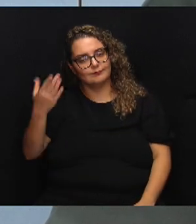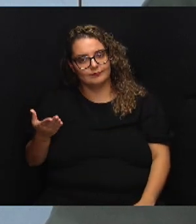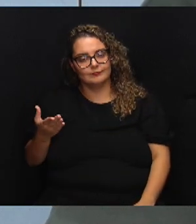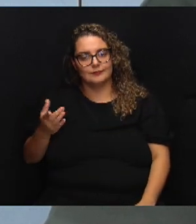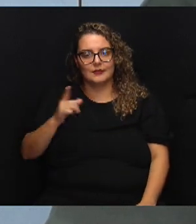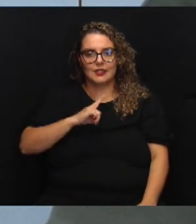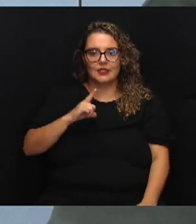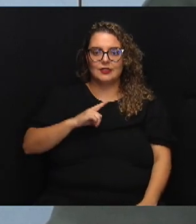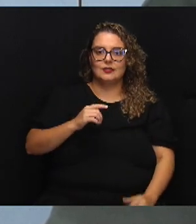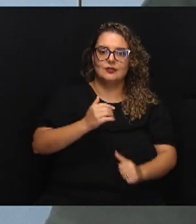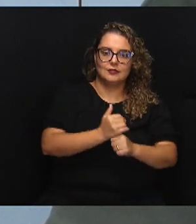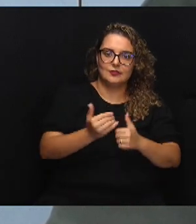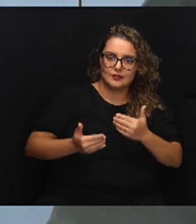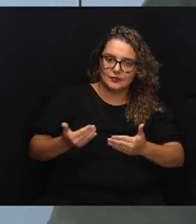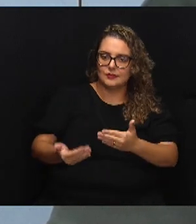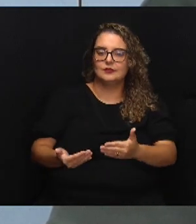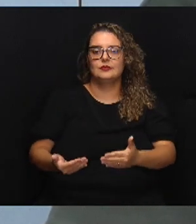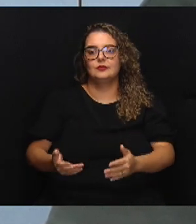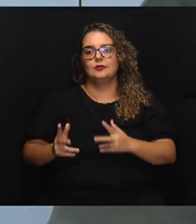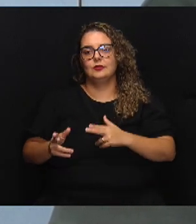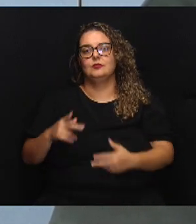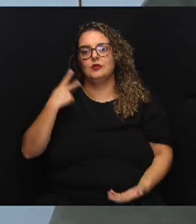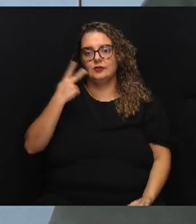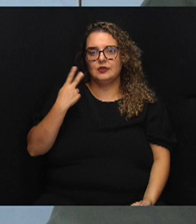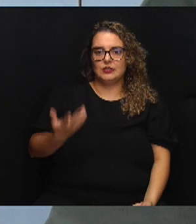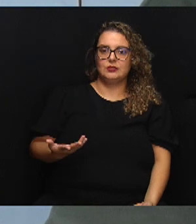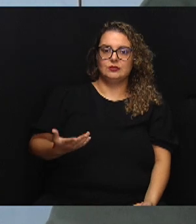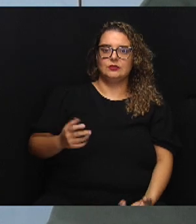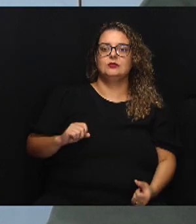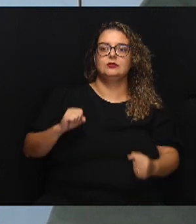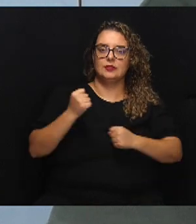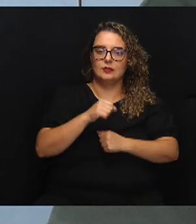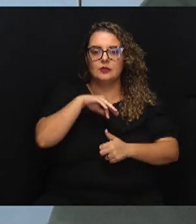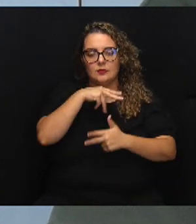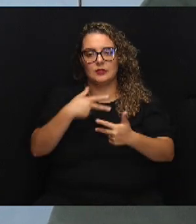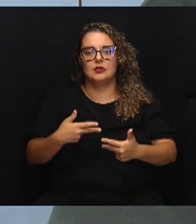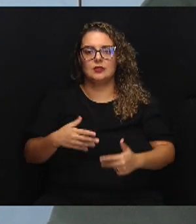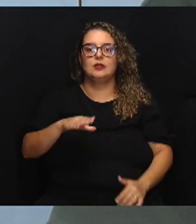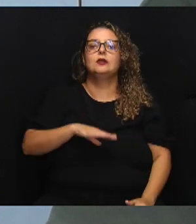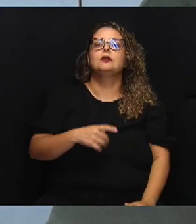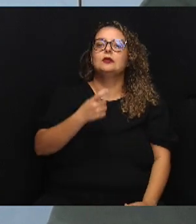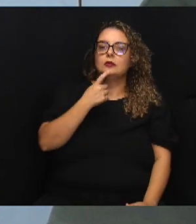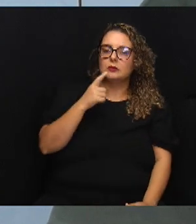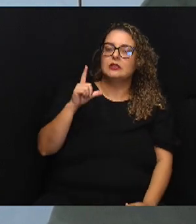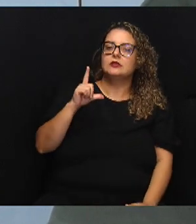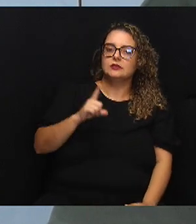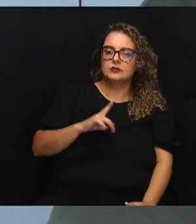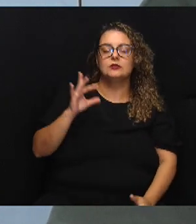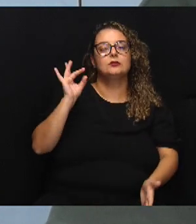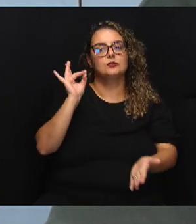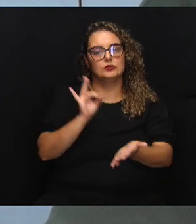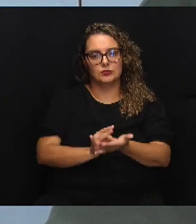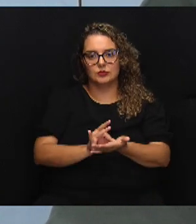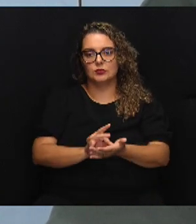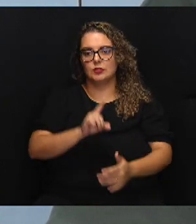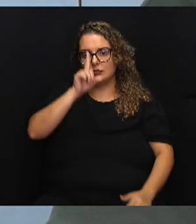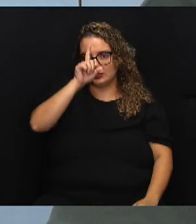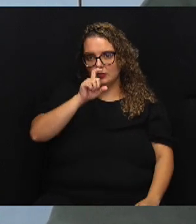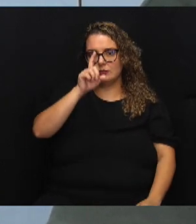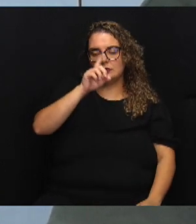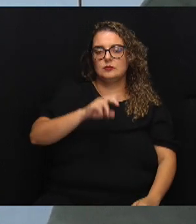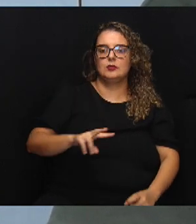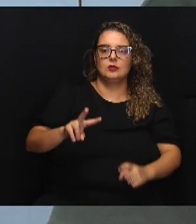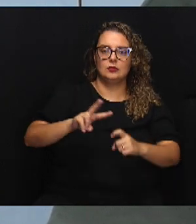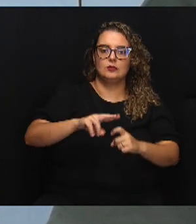estiver mandato aqui como vereador da proteção animal, Campinas tenha de verdade um hospital público